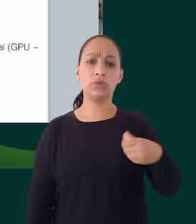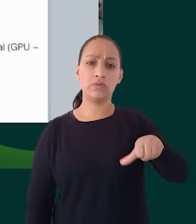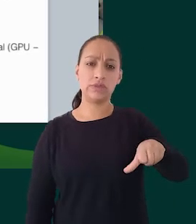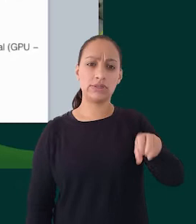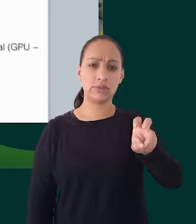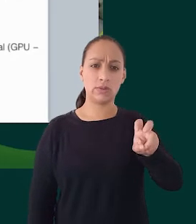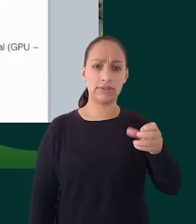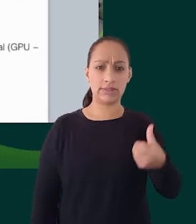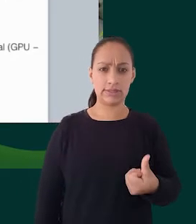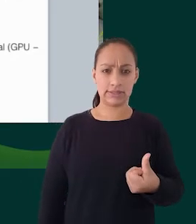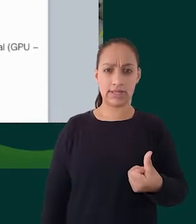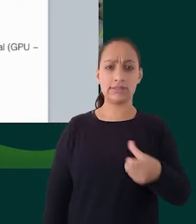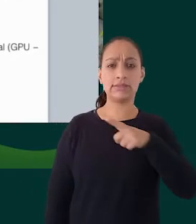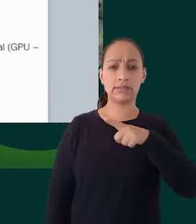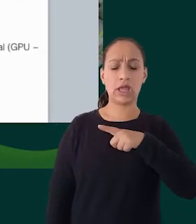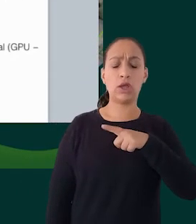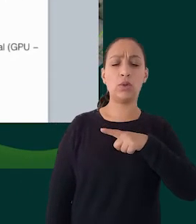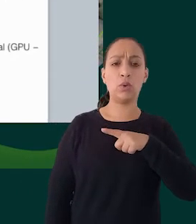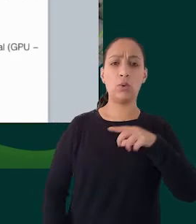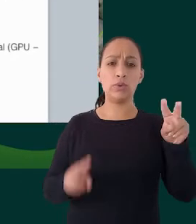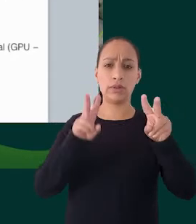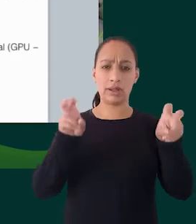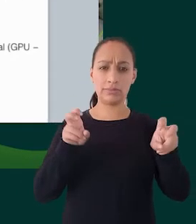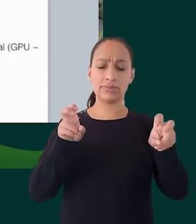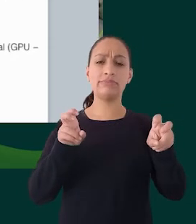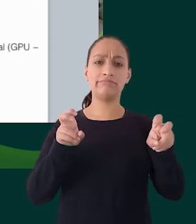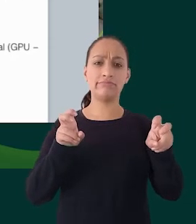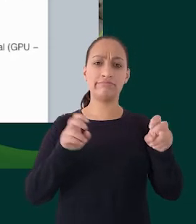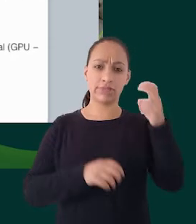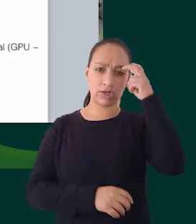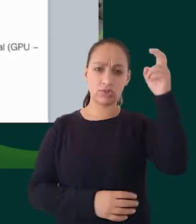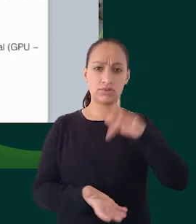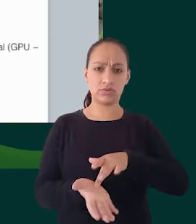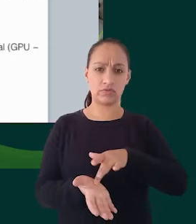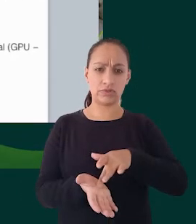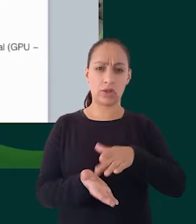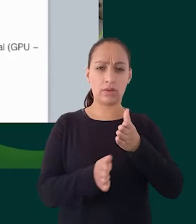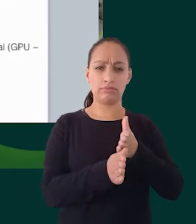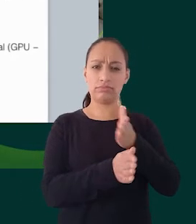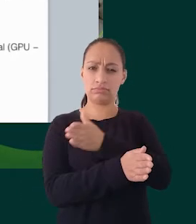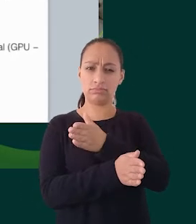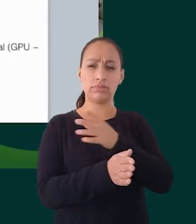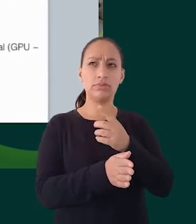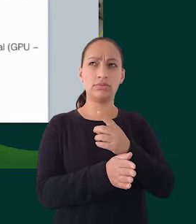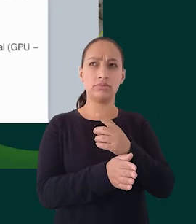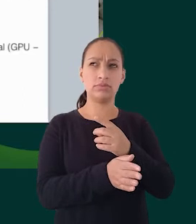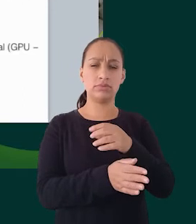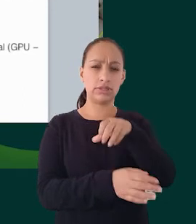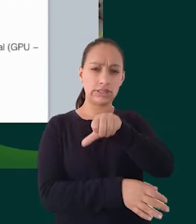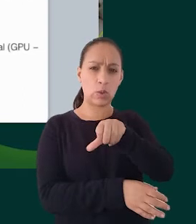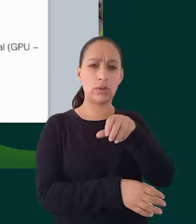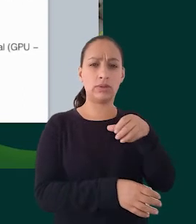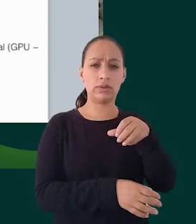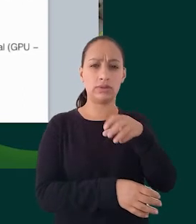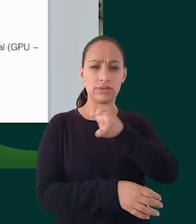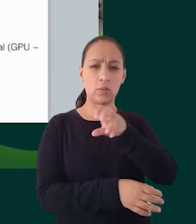1956, ali, que se cunha o termo de inteligência artificial, um pouco antes, um pouco depois, perdão, em 59, se cunha o termo machine learning,